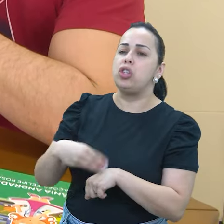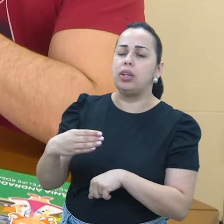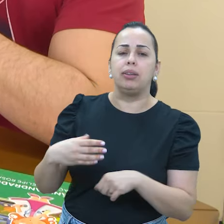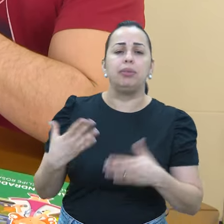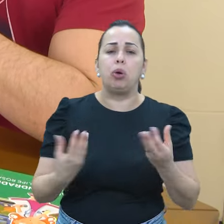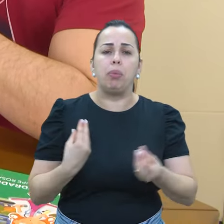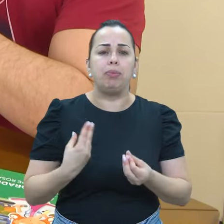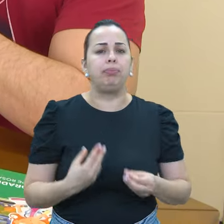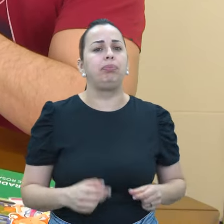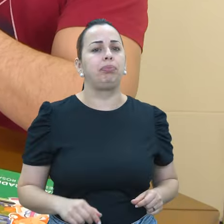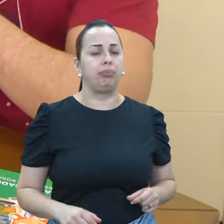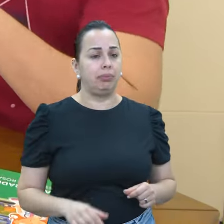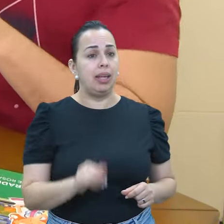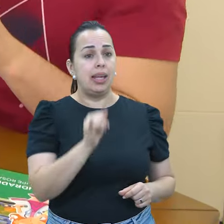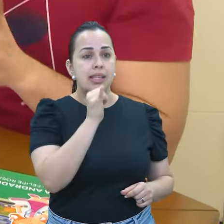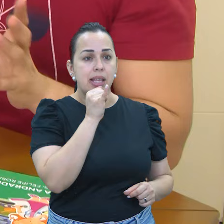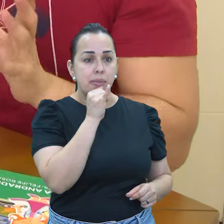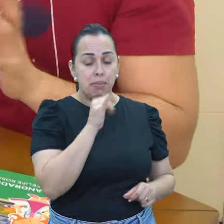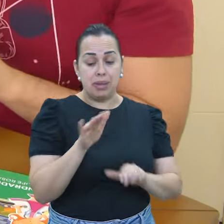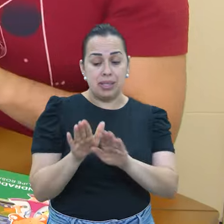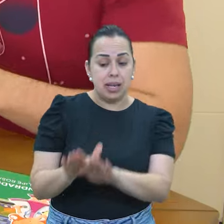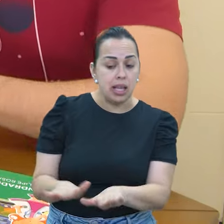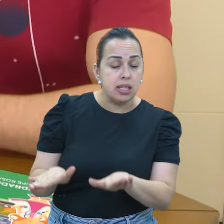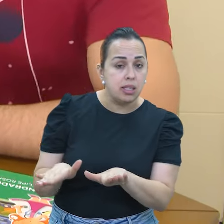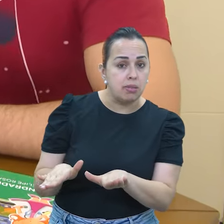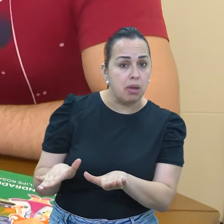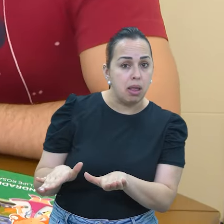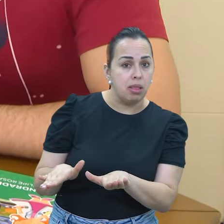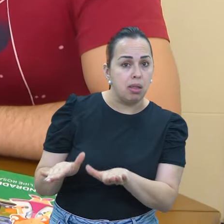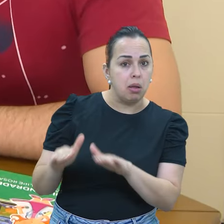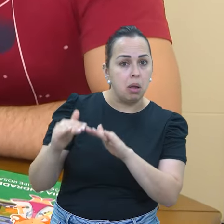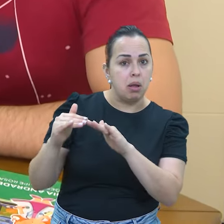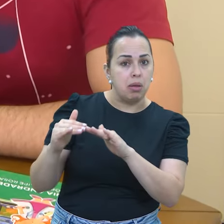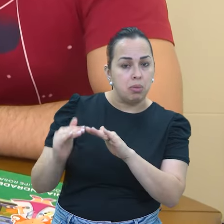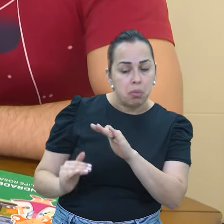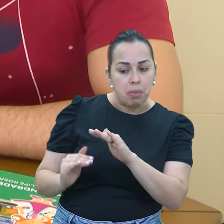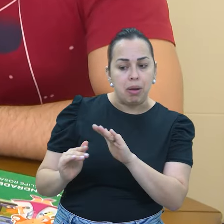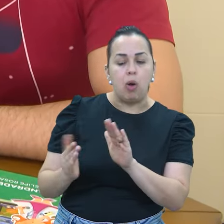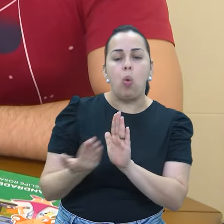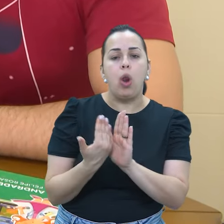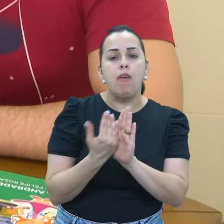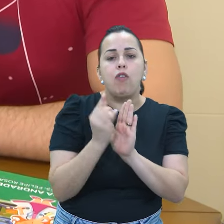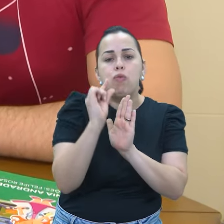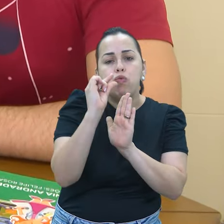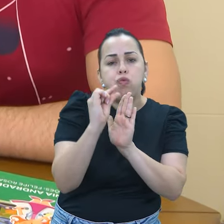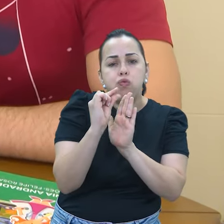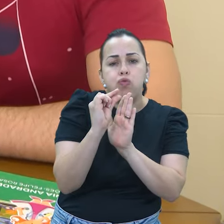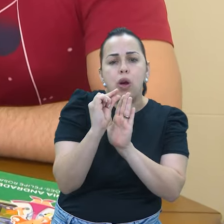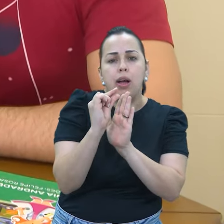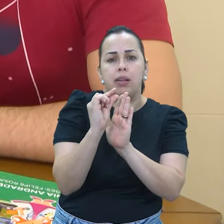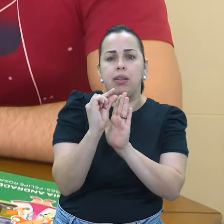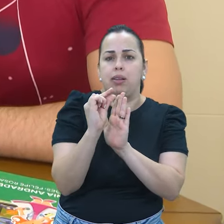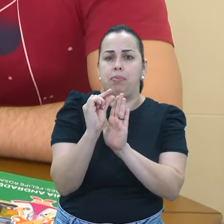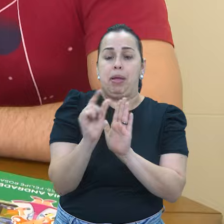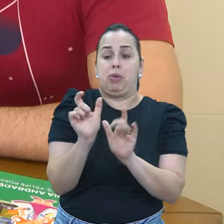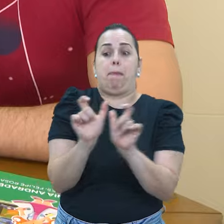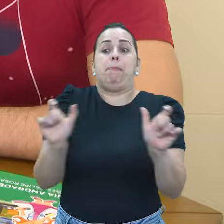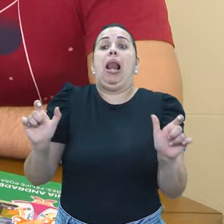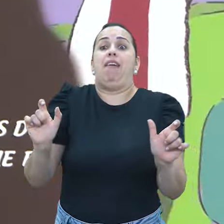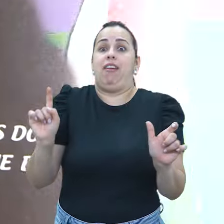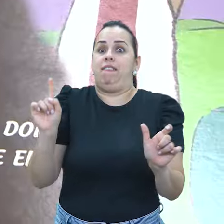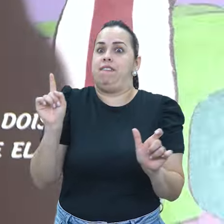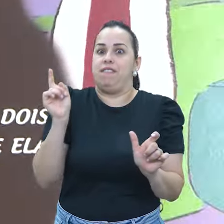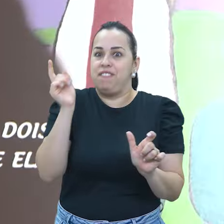tipos de livros que a gente tem. E o que você indicaria para cada grupo? Então, a gente tem, para as crianças menores, a gente indica livros